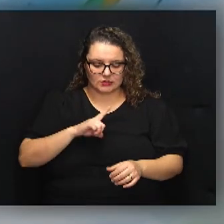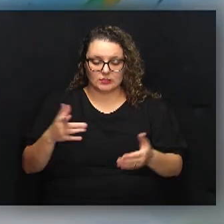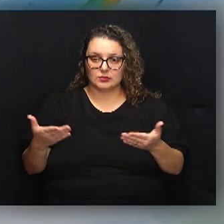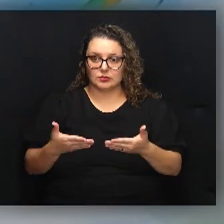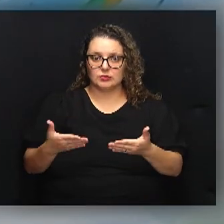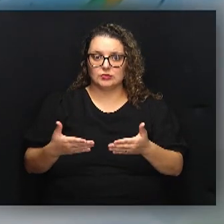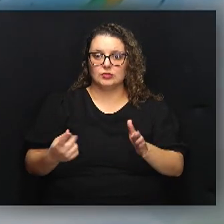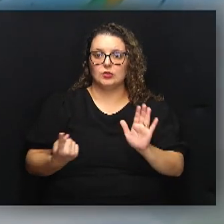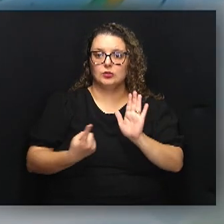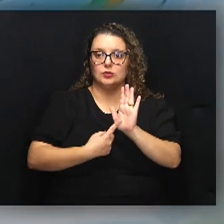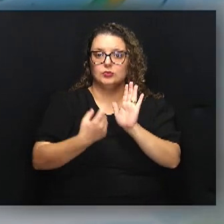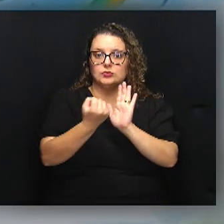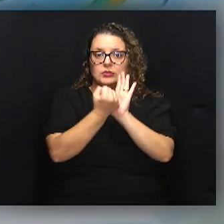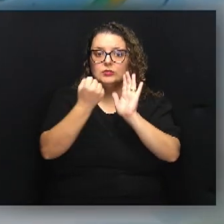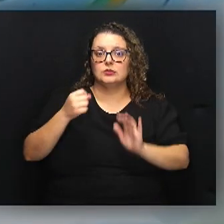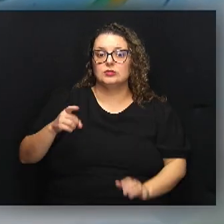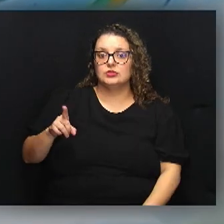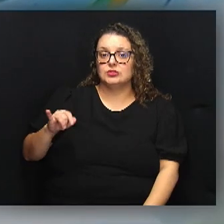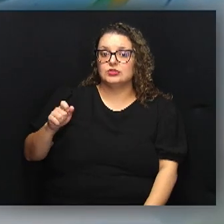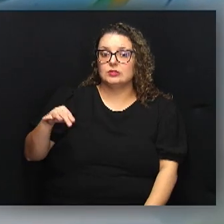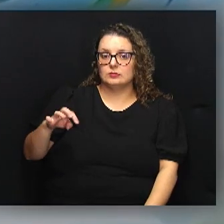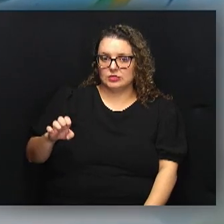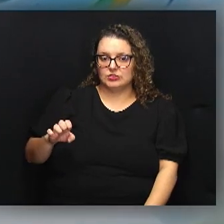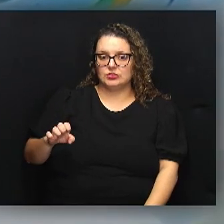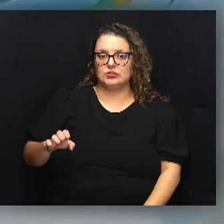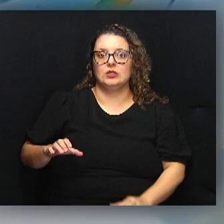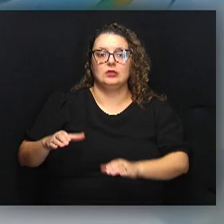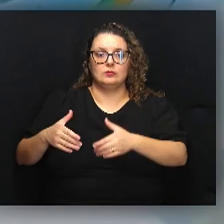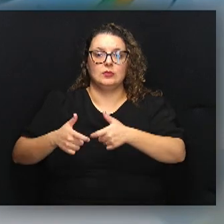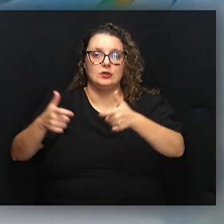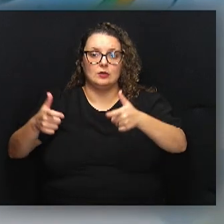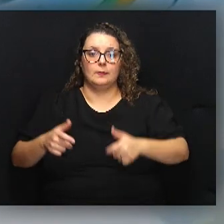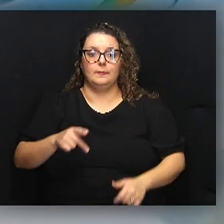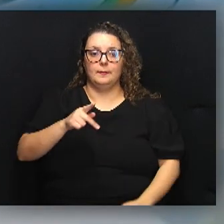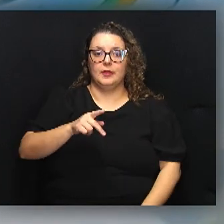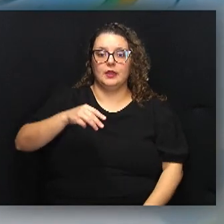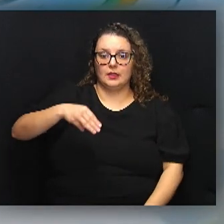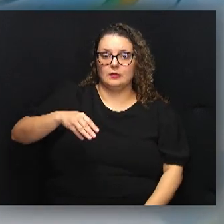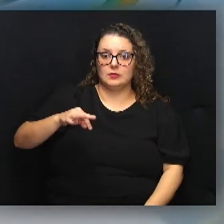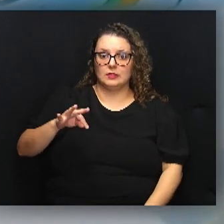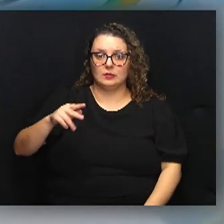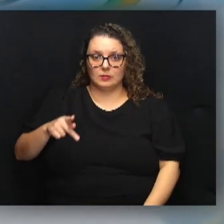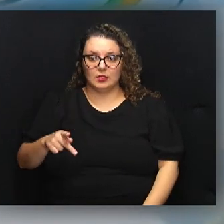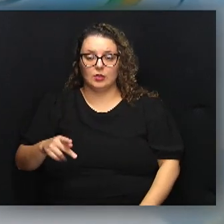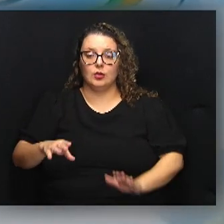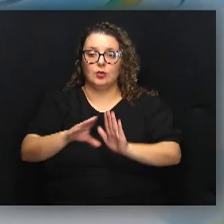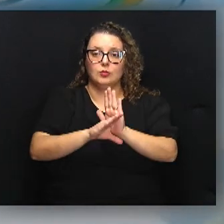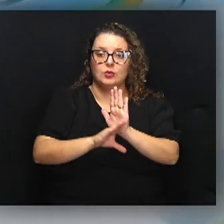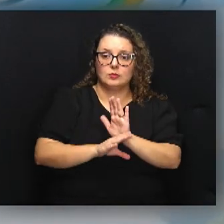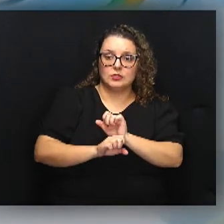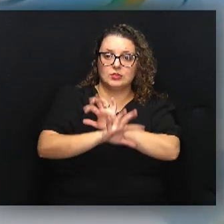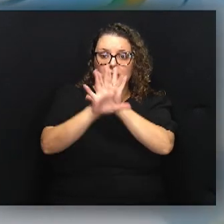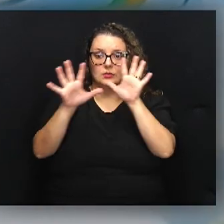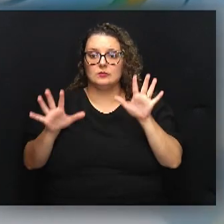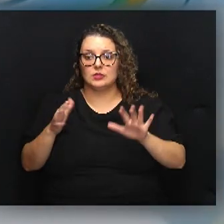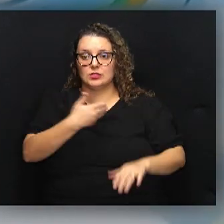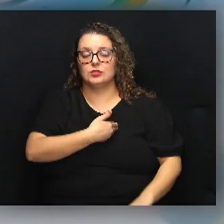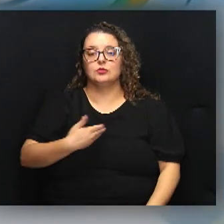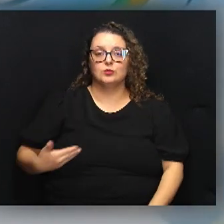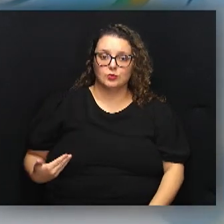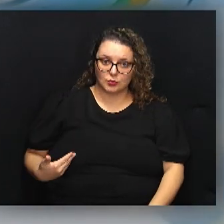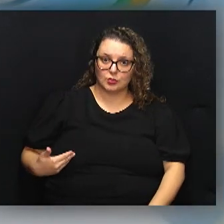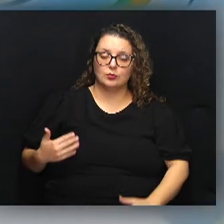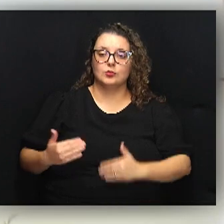selo Diamante, a classificação mais alta do PNTP, o Programa Nacional de Transparência Pública,